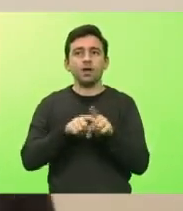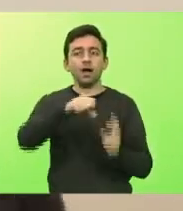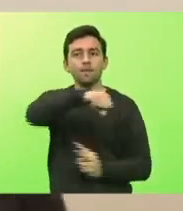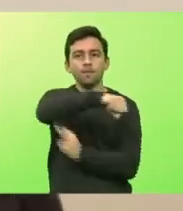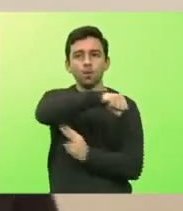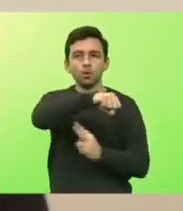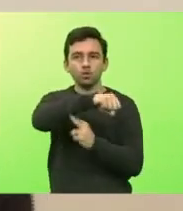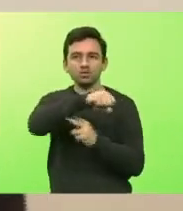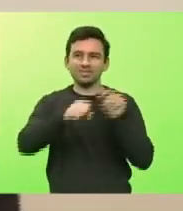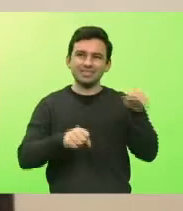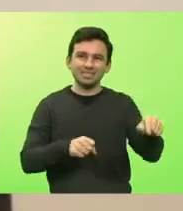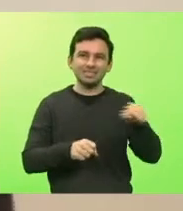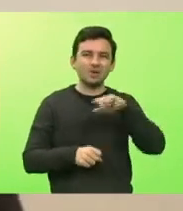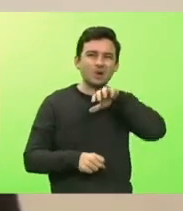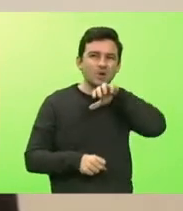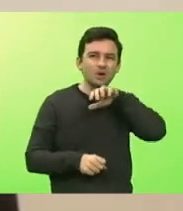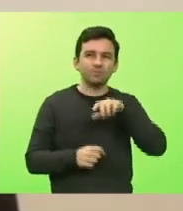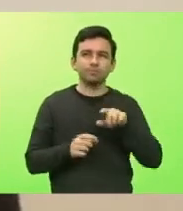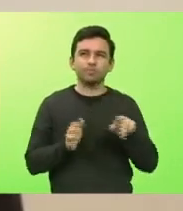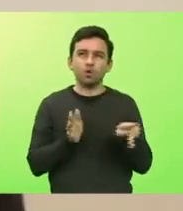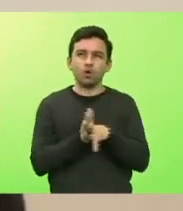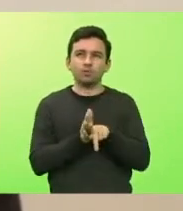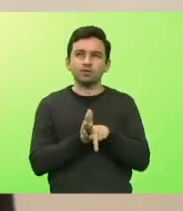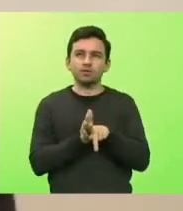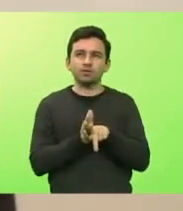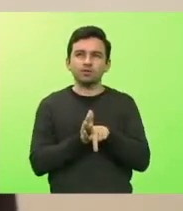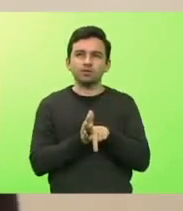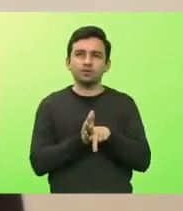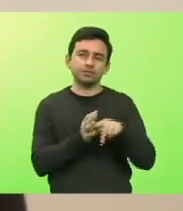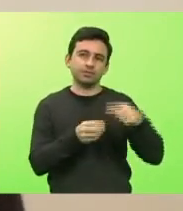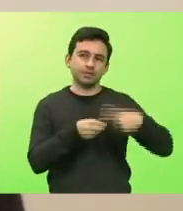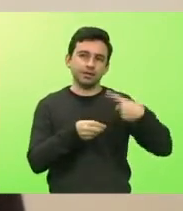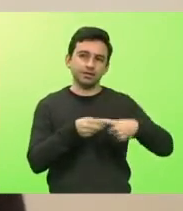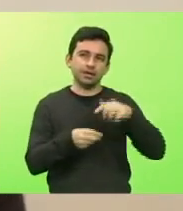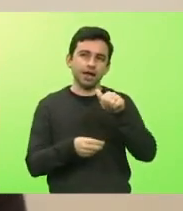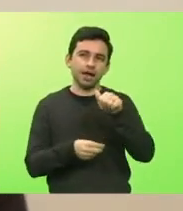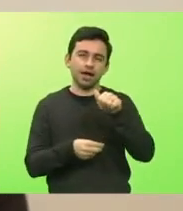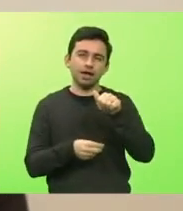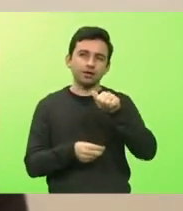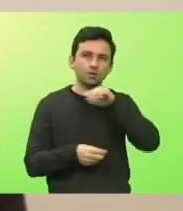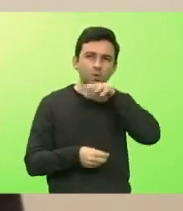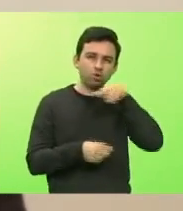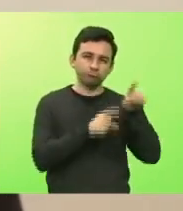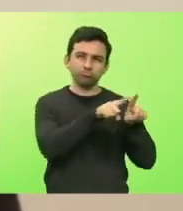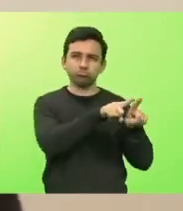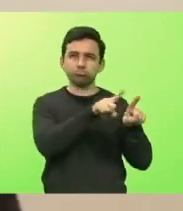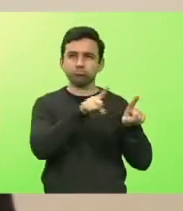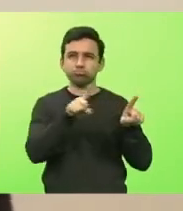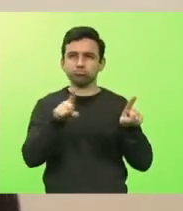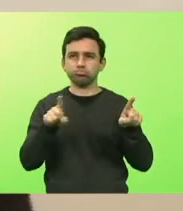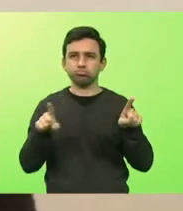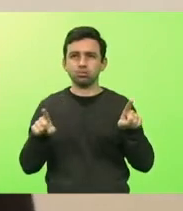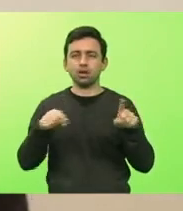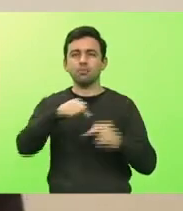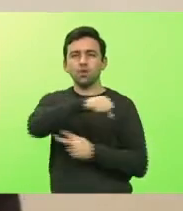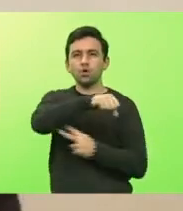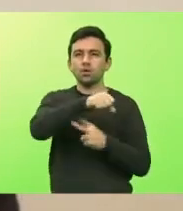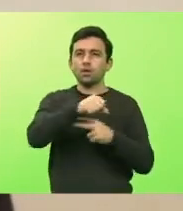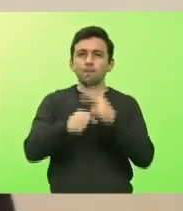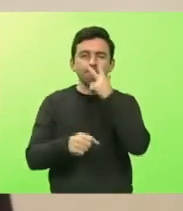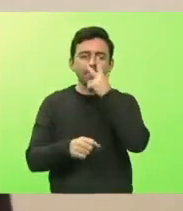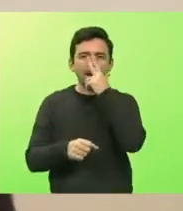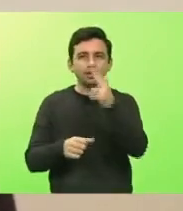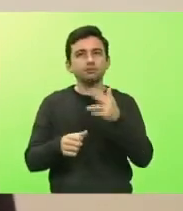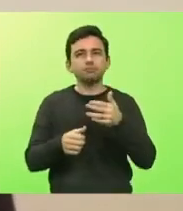município de Concórdia, aliás, no município de Arabutanos, quem vem de Concórdia, ela está praticamente interditada, e vamos